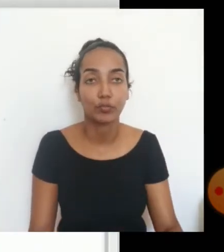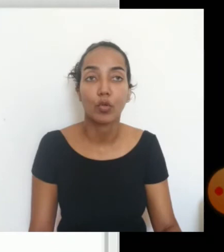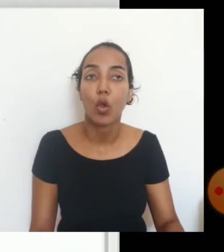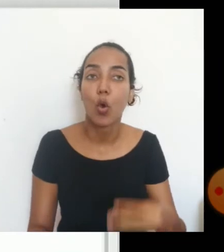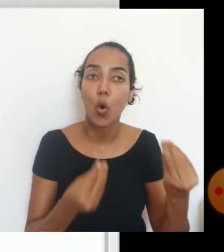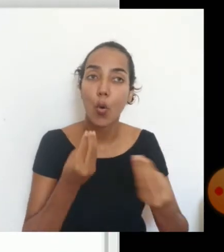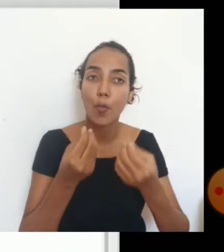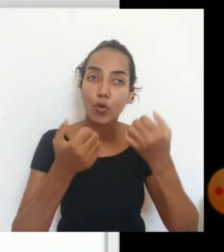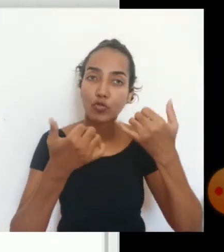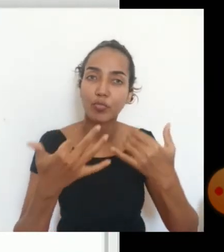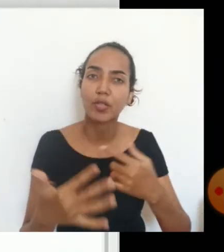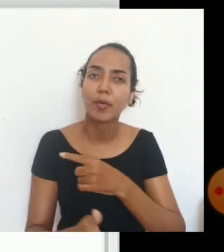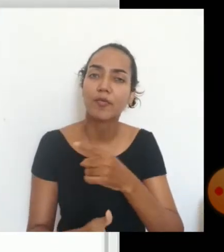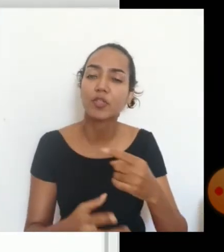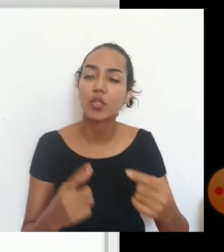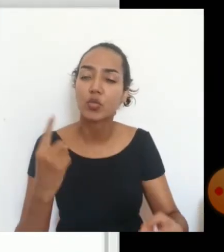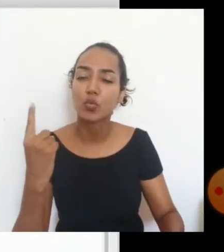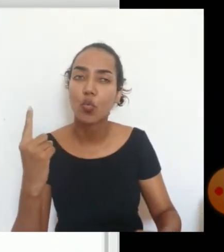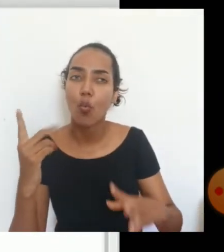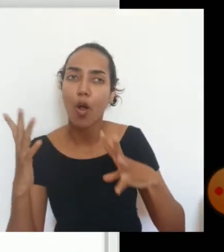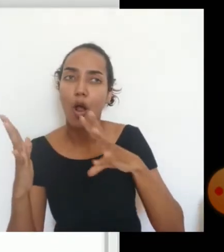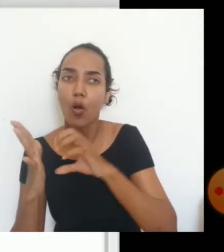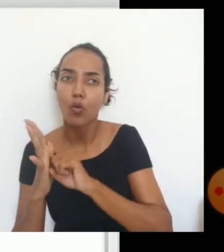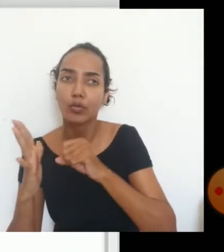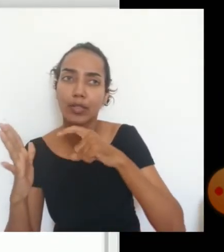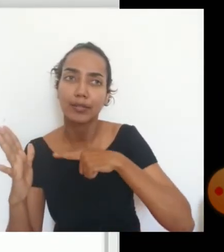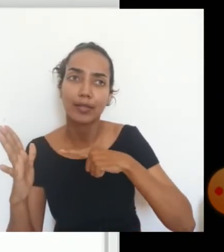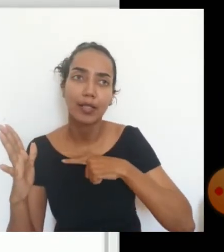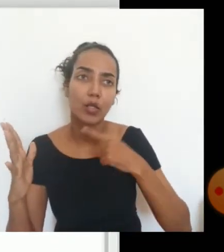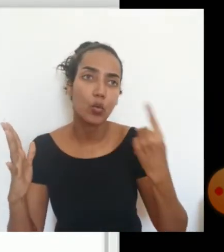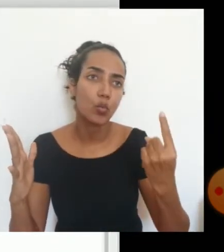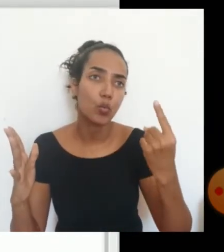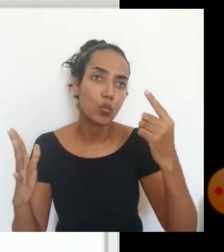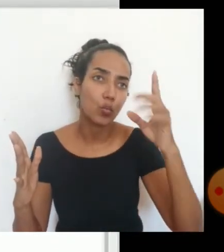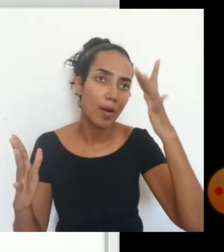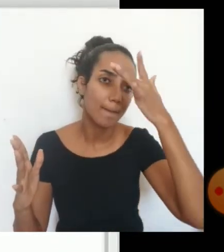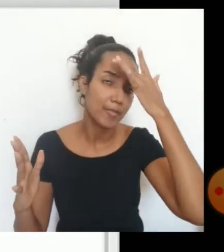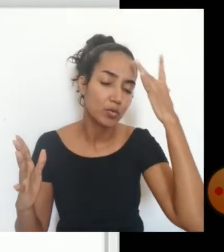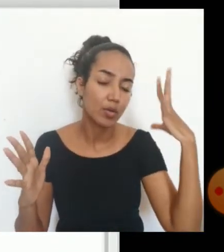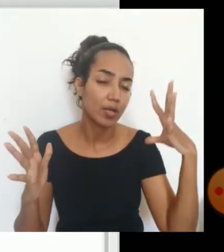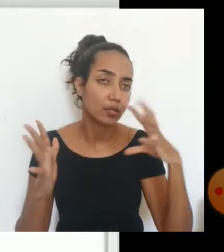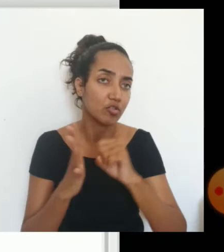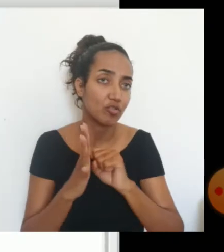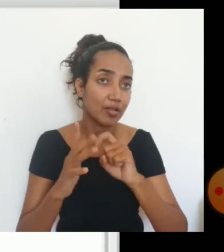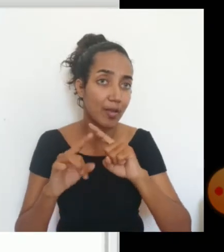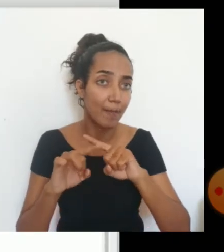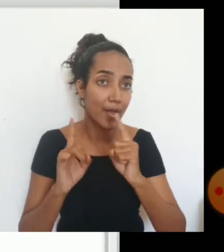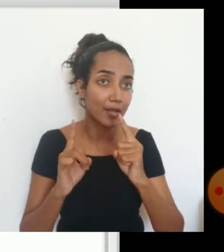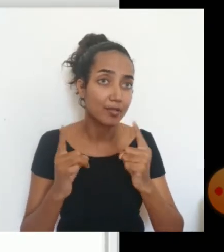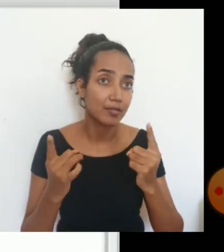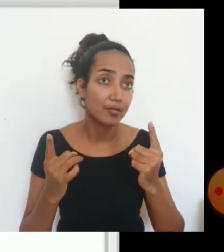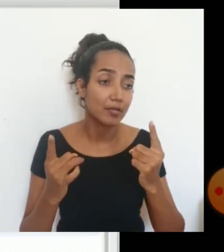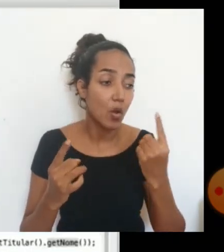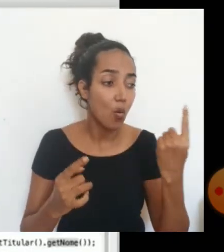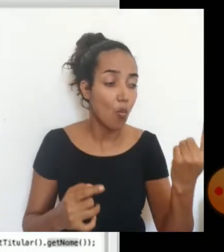contas. Então, se eu quisesse criar uma conta número 2, aí, uma conta 2, né, eu vou copiar aqui essa conta,